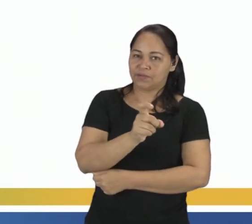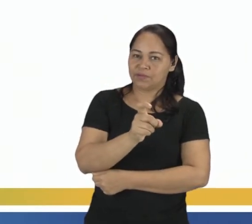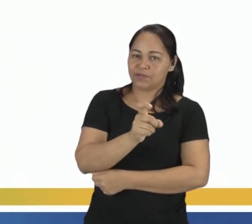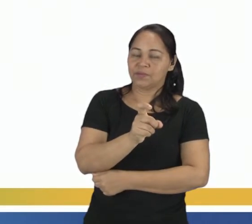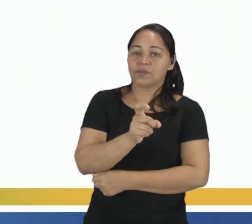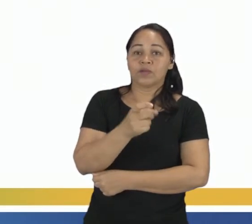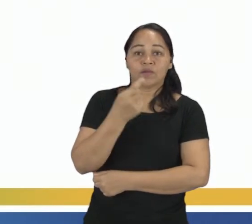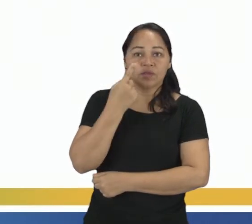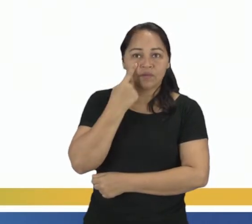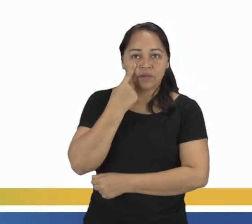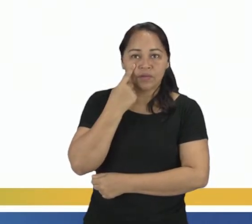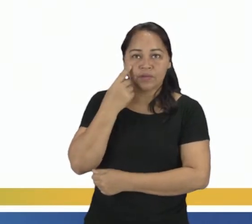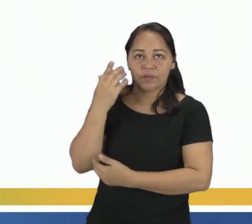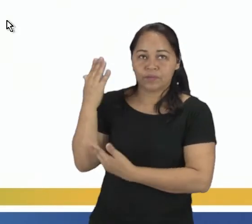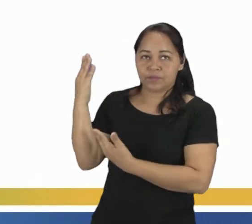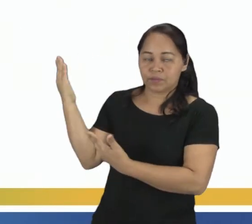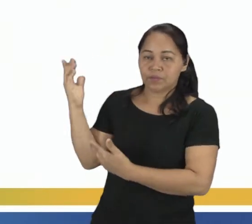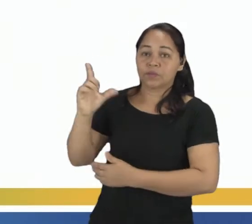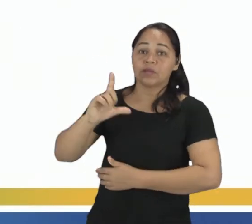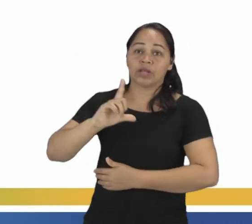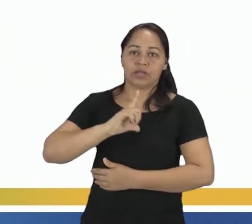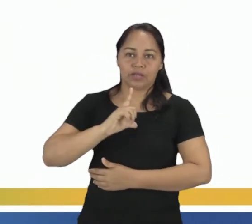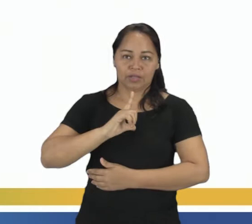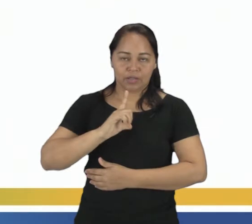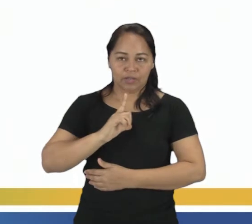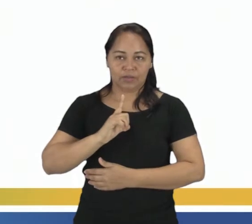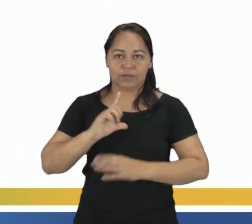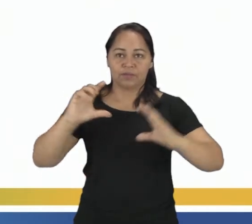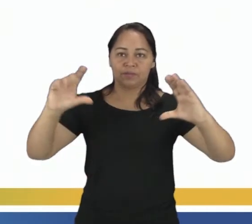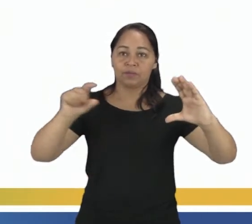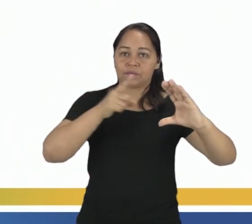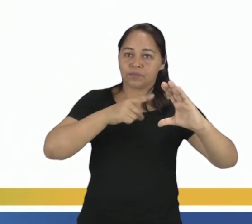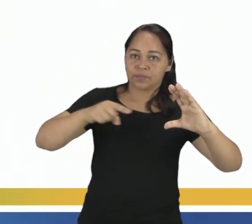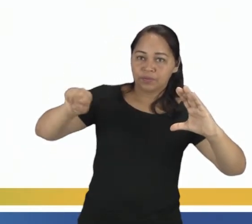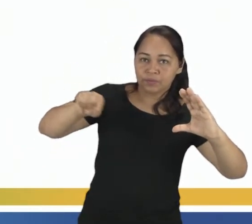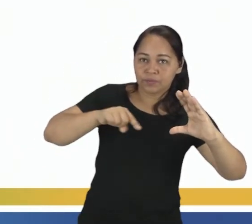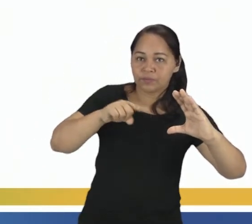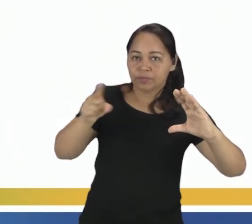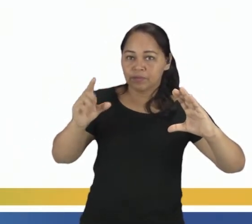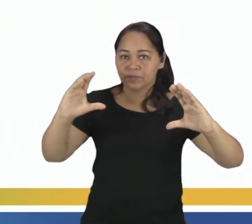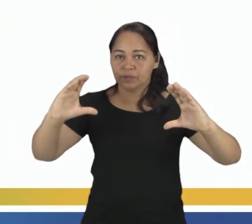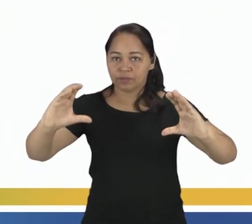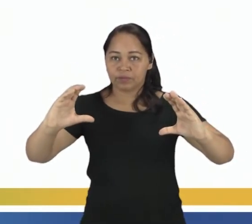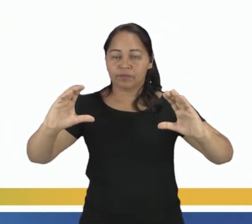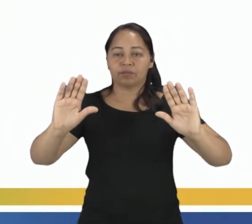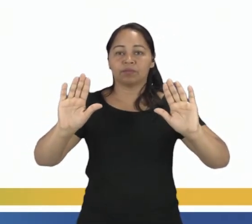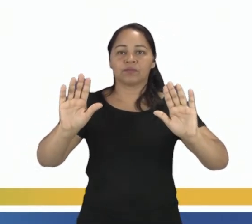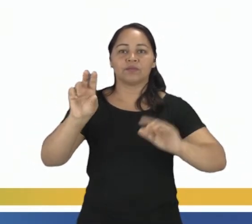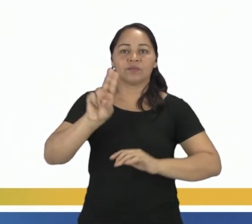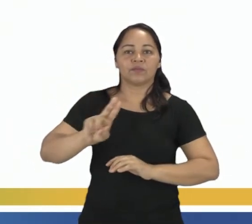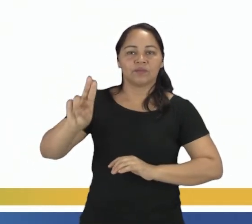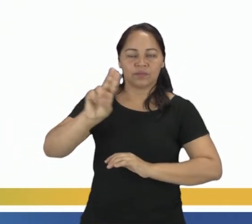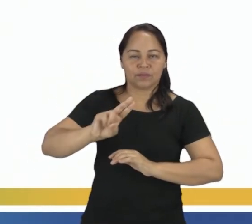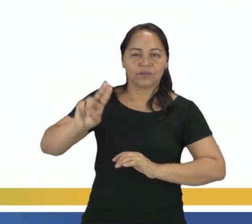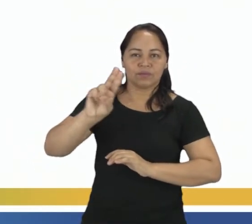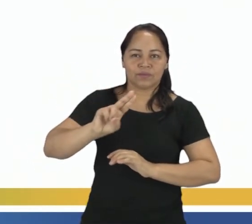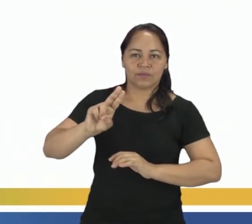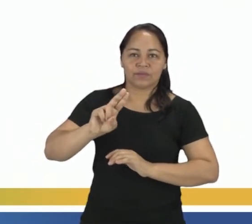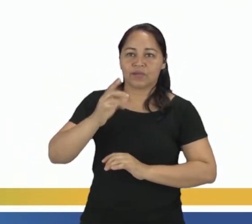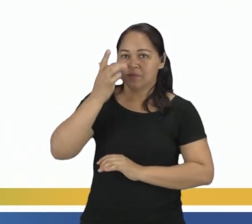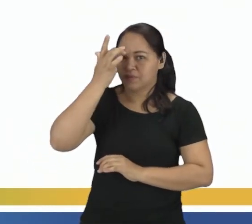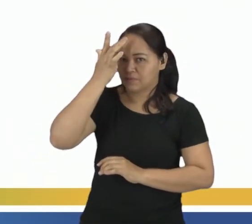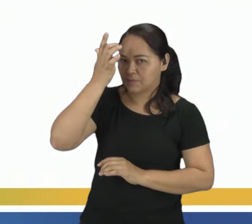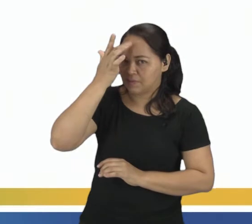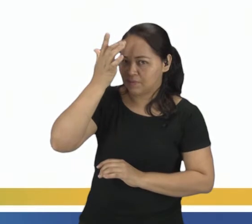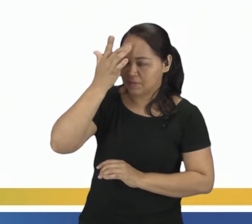grau. Então, tendo a função, certo? Né, nós vamos utilizar esse método mais fácil aqui, ó, que é